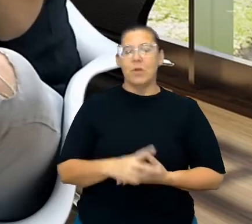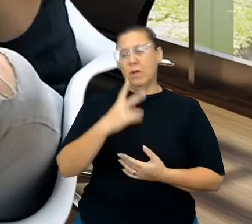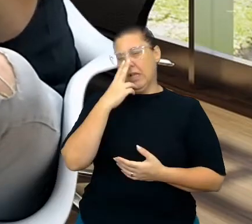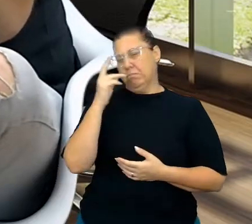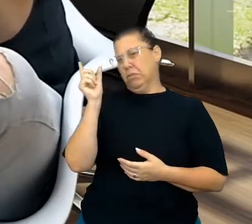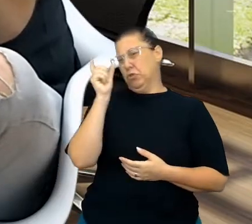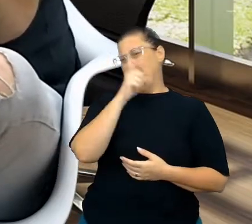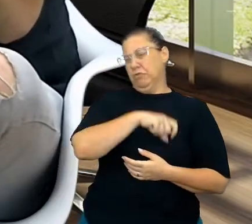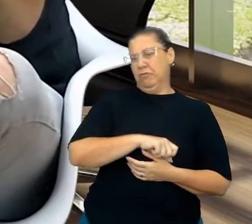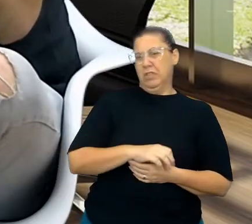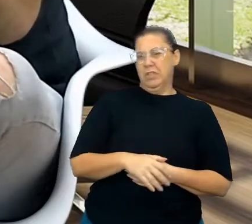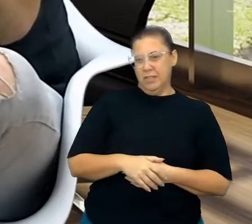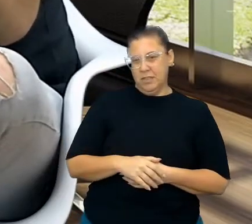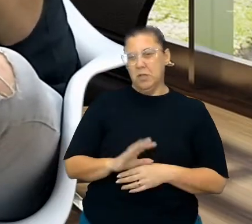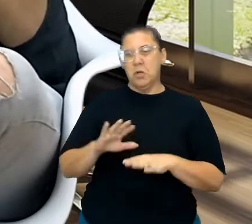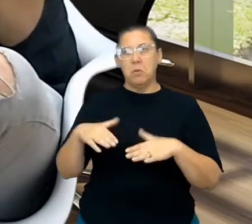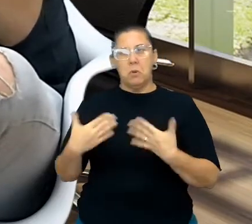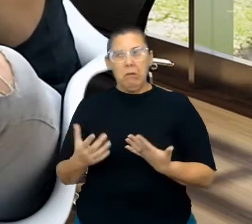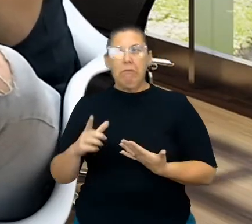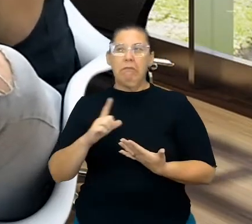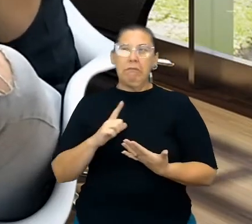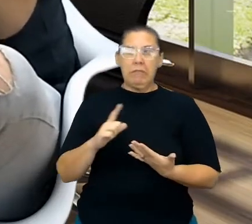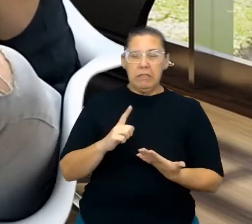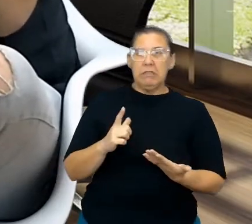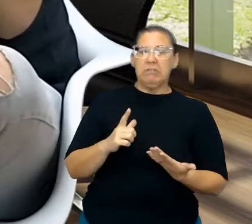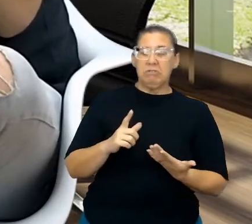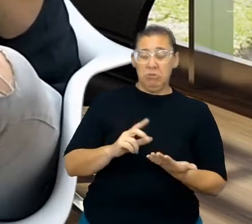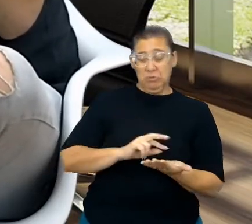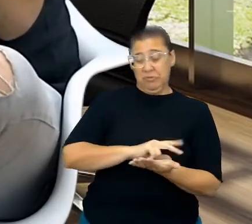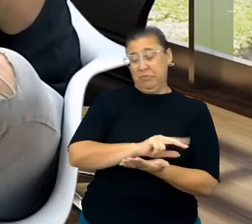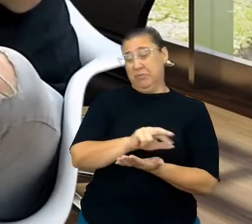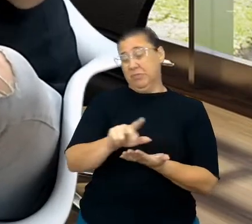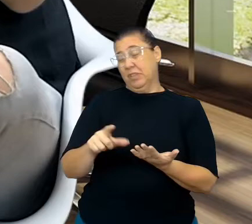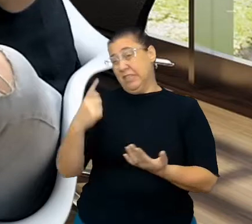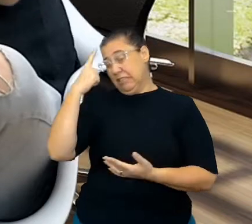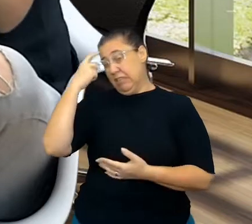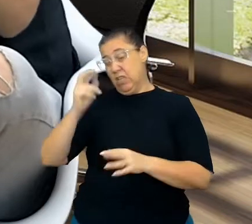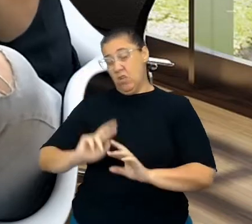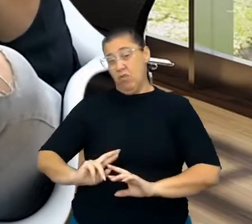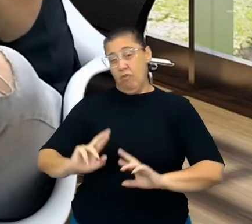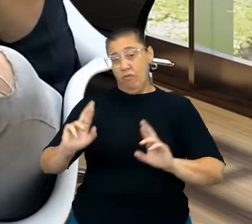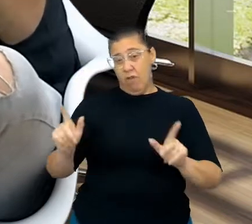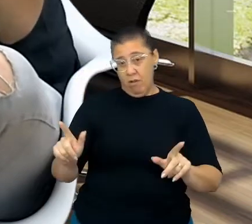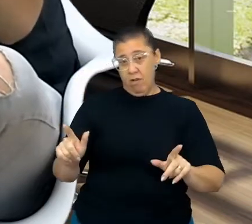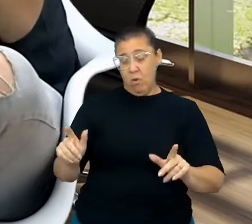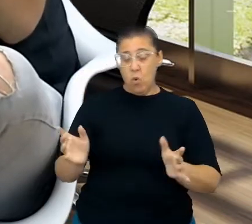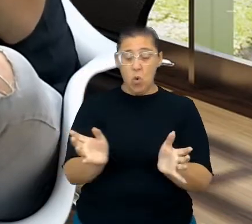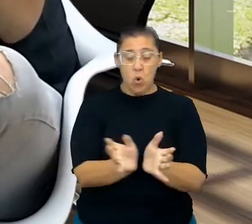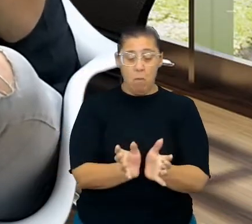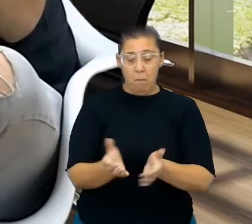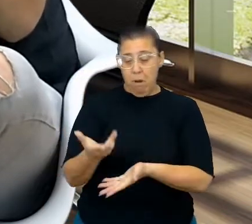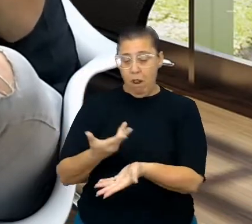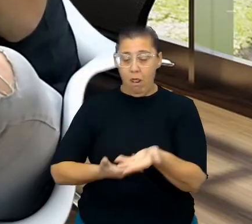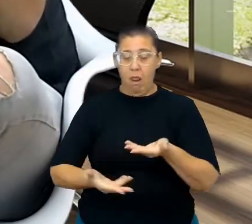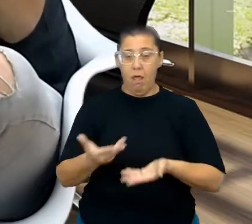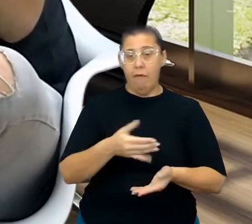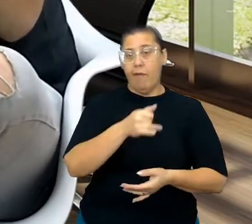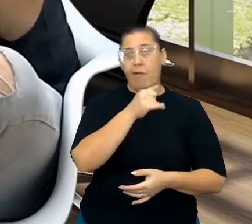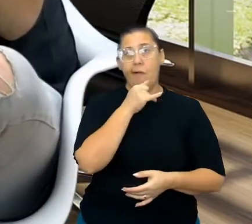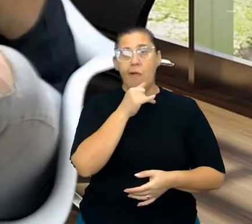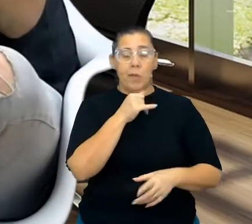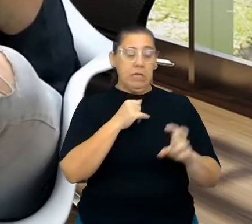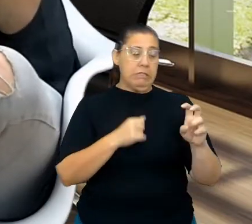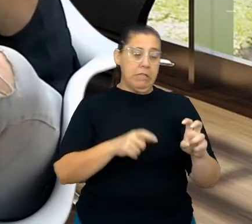né? Quando a gente trabalha quando tem a divergência de ideias. Por exemplo, tem um trabalho em grupo, aí tem 5 colegas desenvolvendo